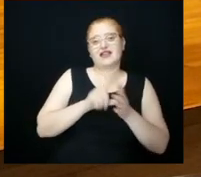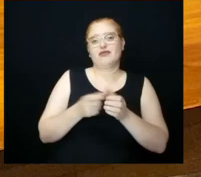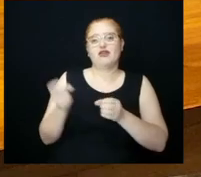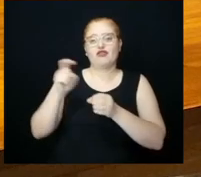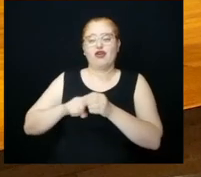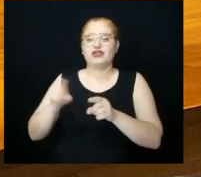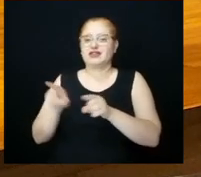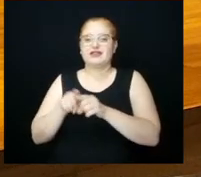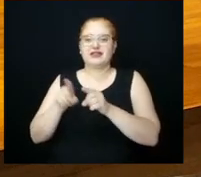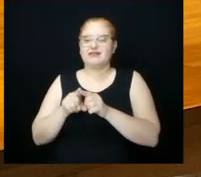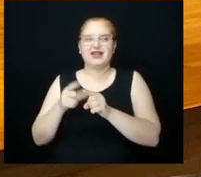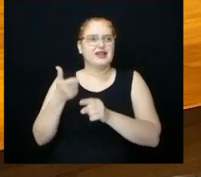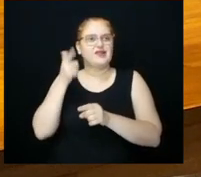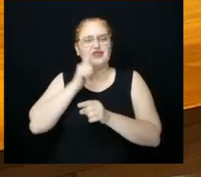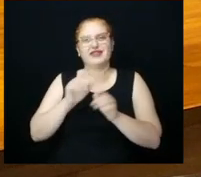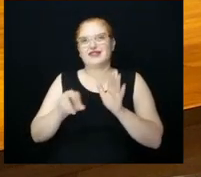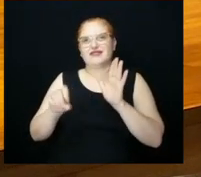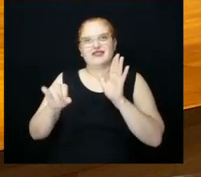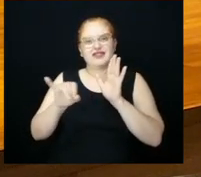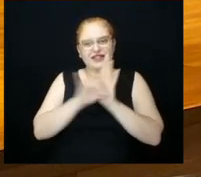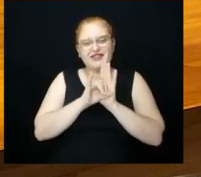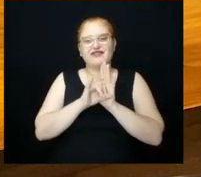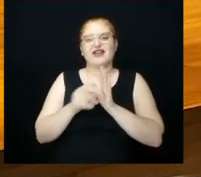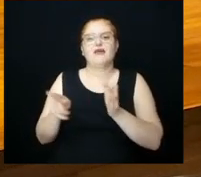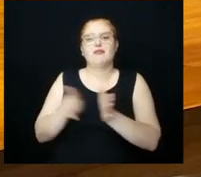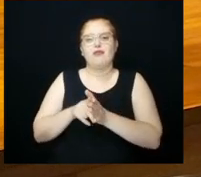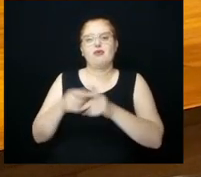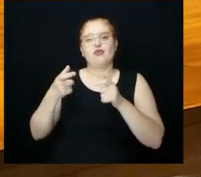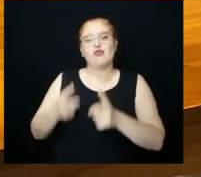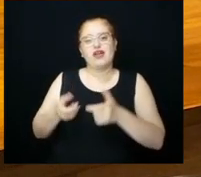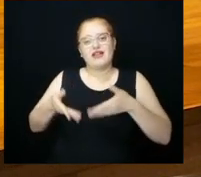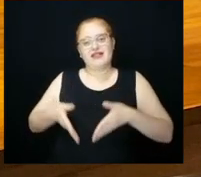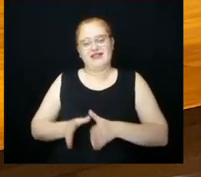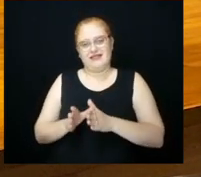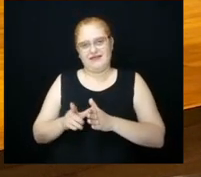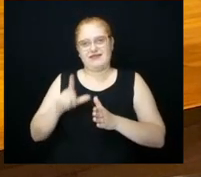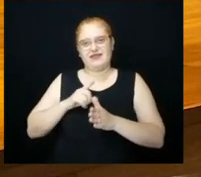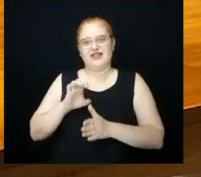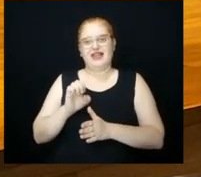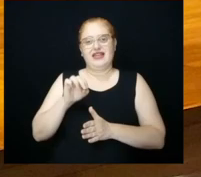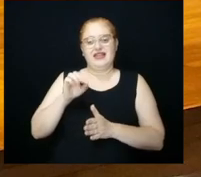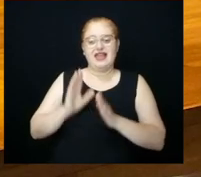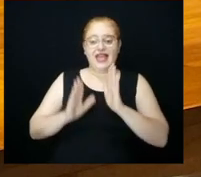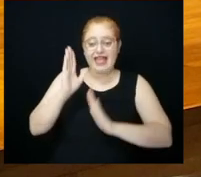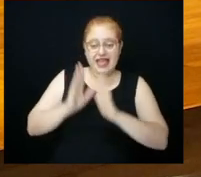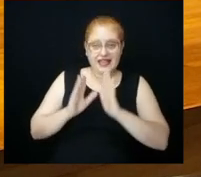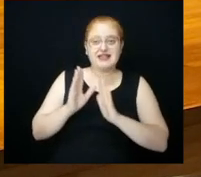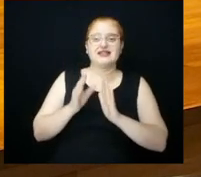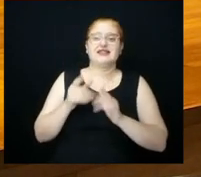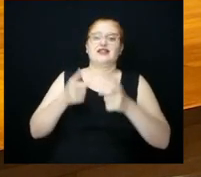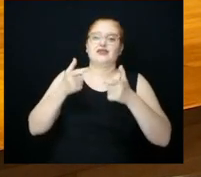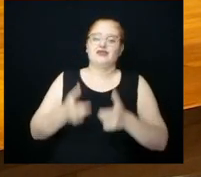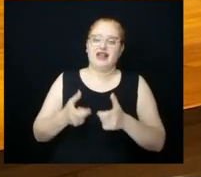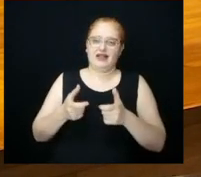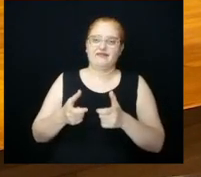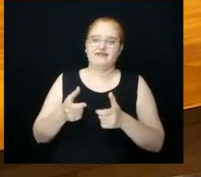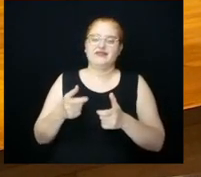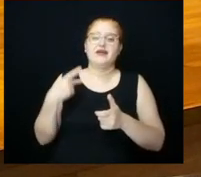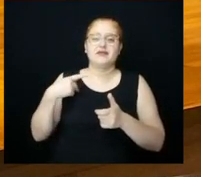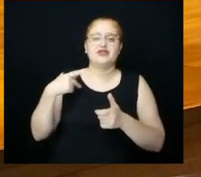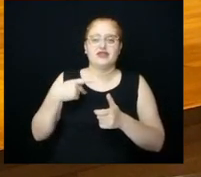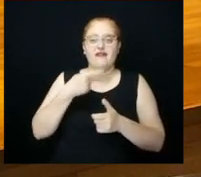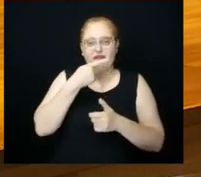mais do seu lugar, né? Então a gente tem este conceito do entre-lugar, e aqui ela vai trabalhar com isso